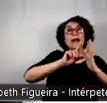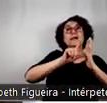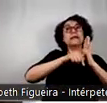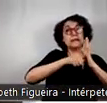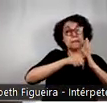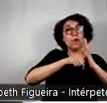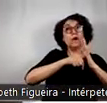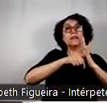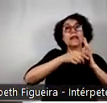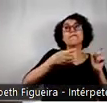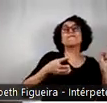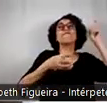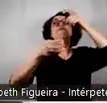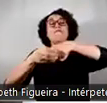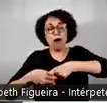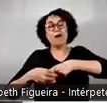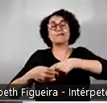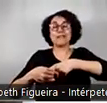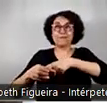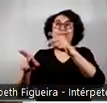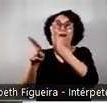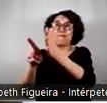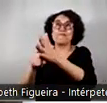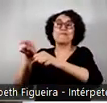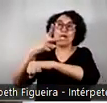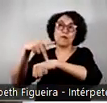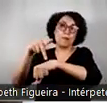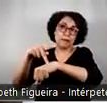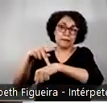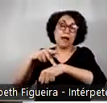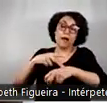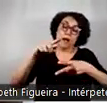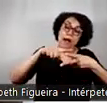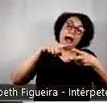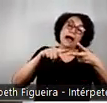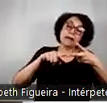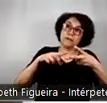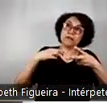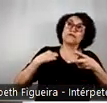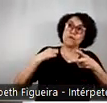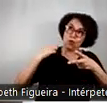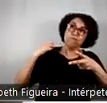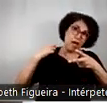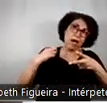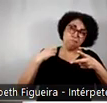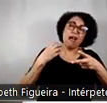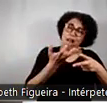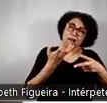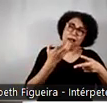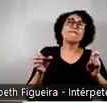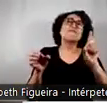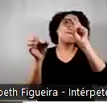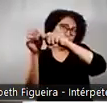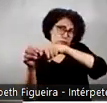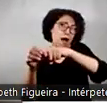de forma forçada, que, como a gente se conhece, né, pela deportação de pessoas, né, de um determinado país para outro,